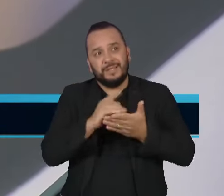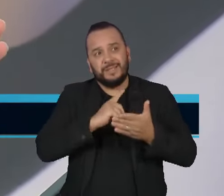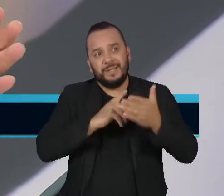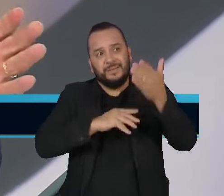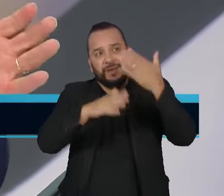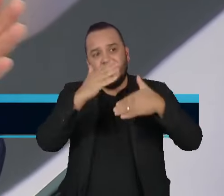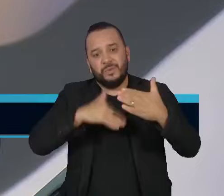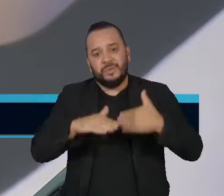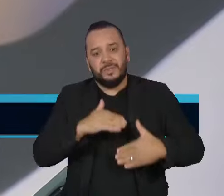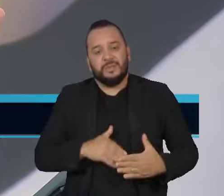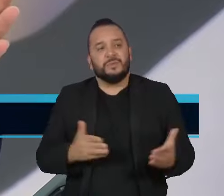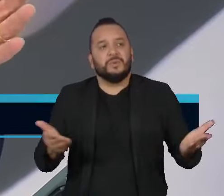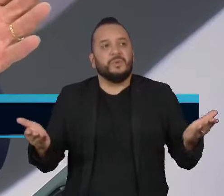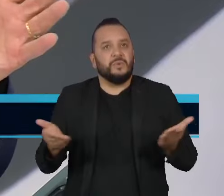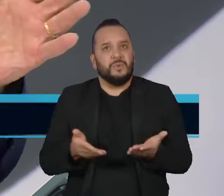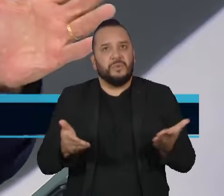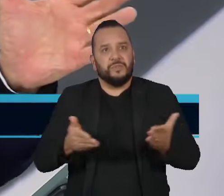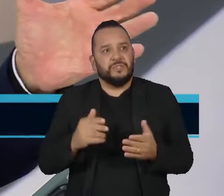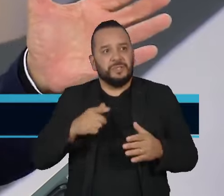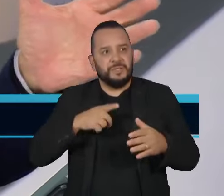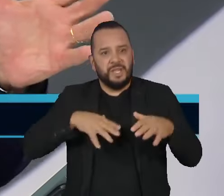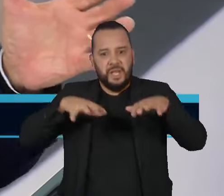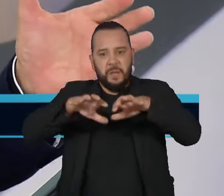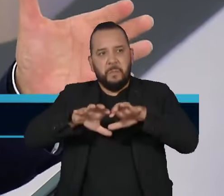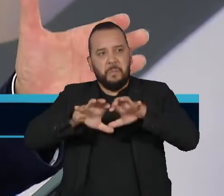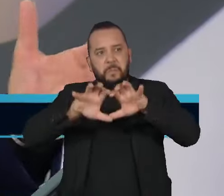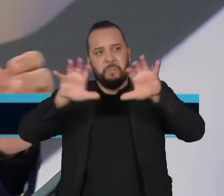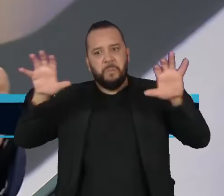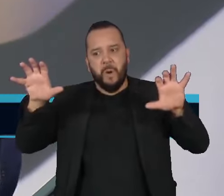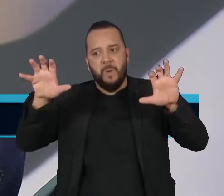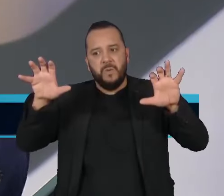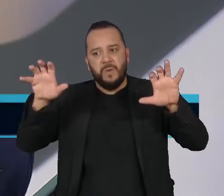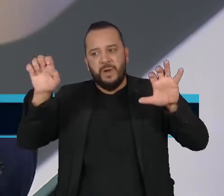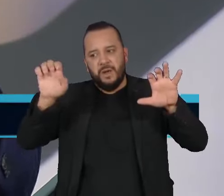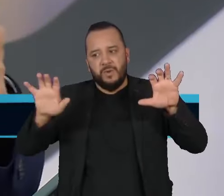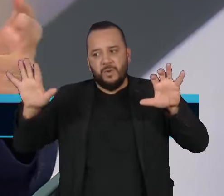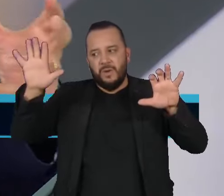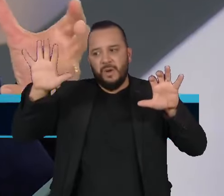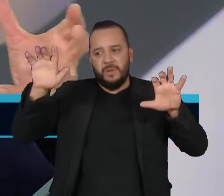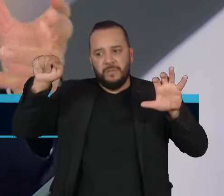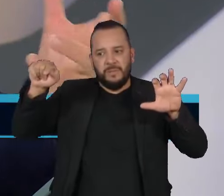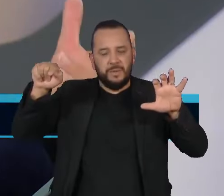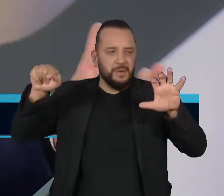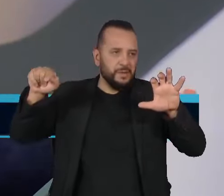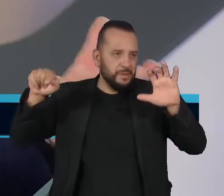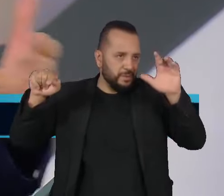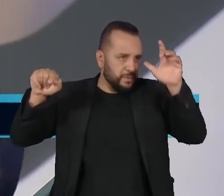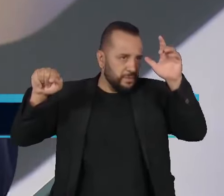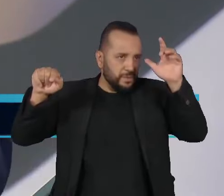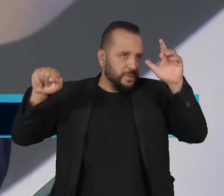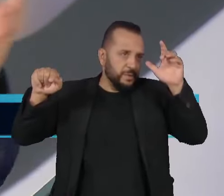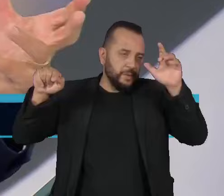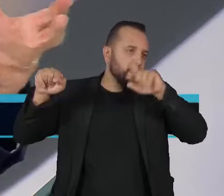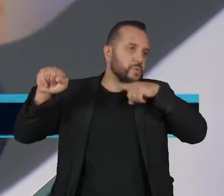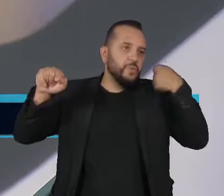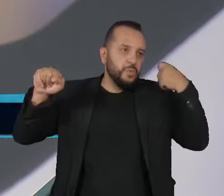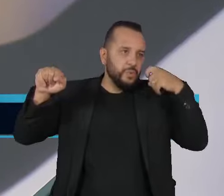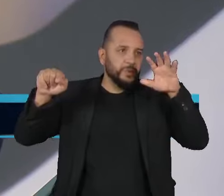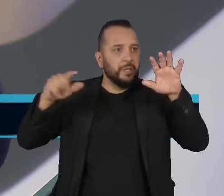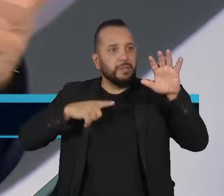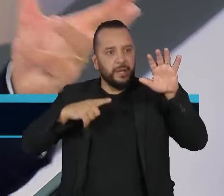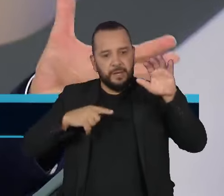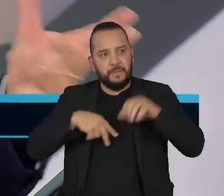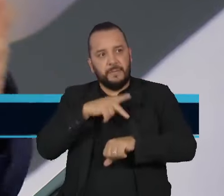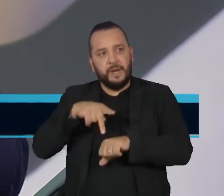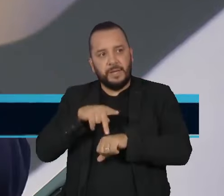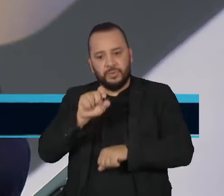hoje a formação de 2 blocos claramente distintos, depois países do Sul, como a Índia, como o Brasil, etc.,